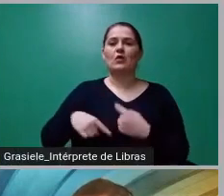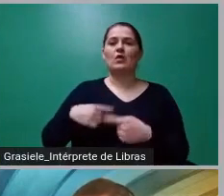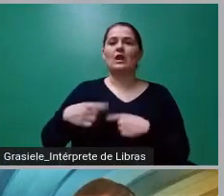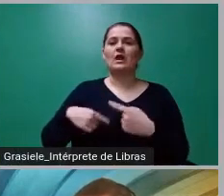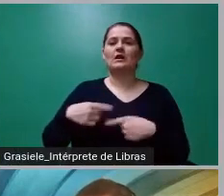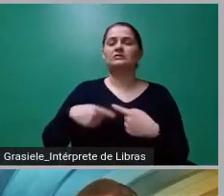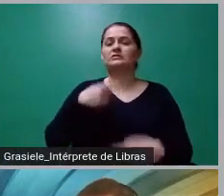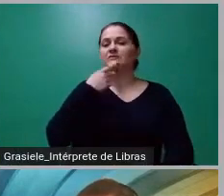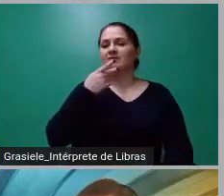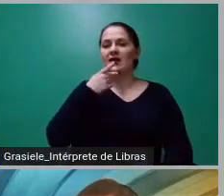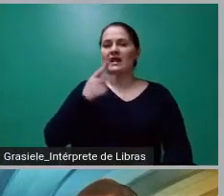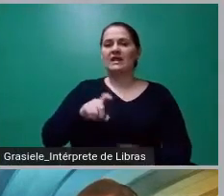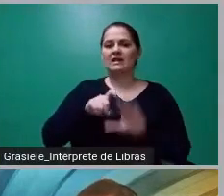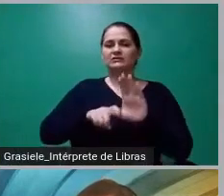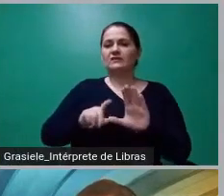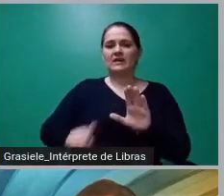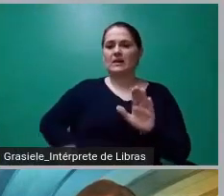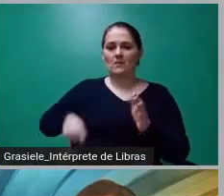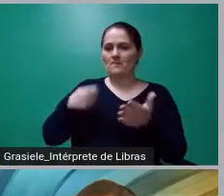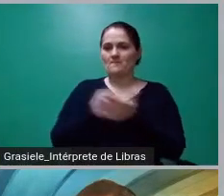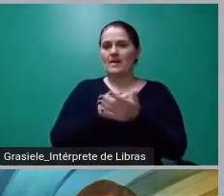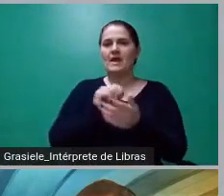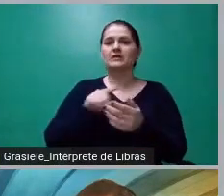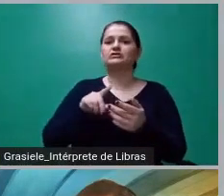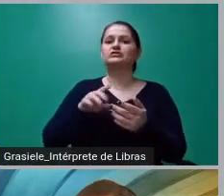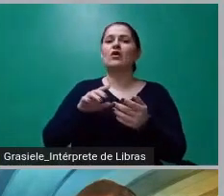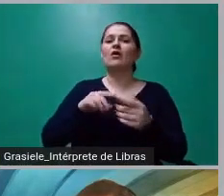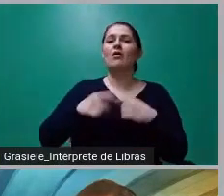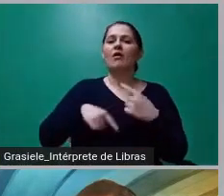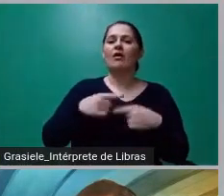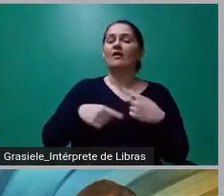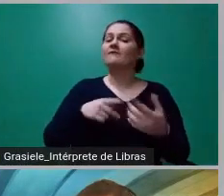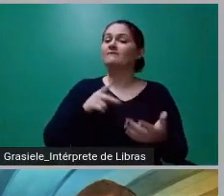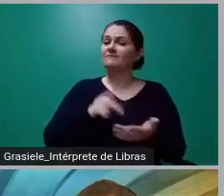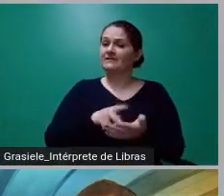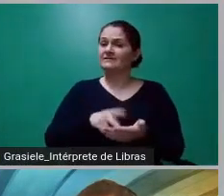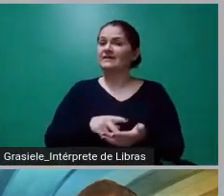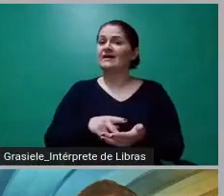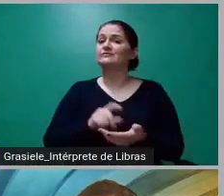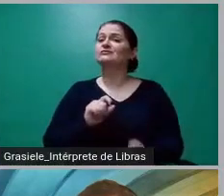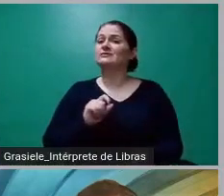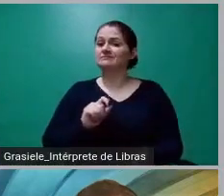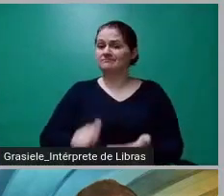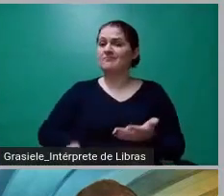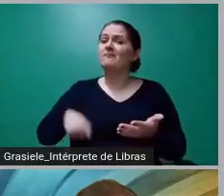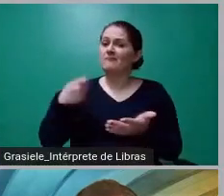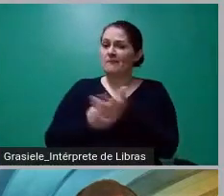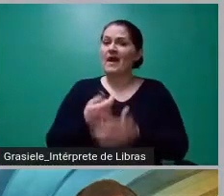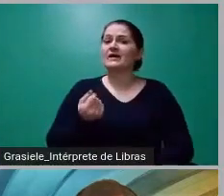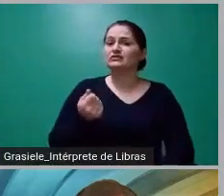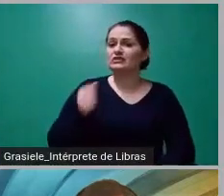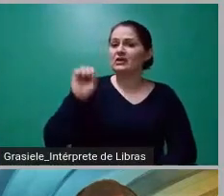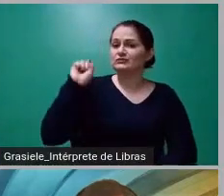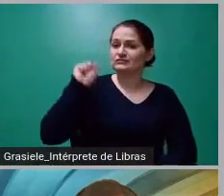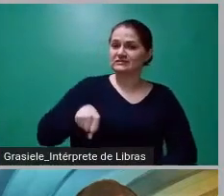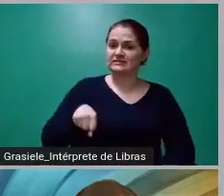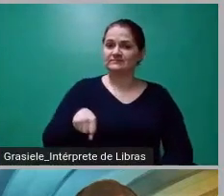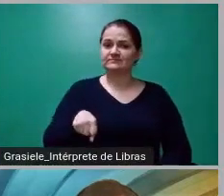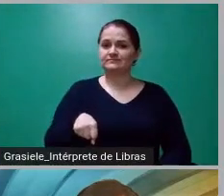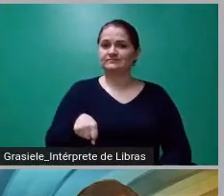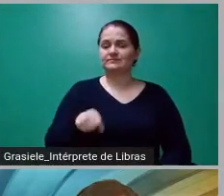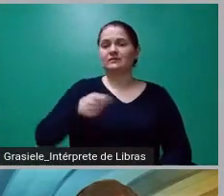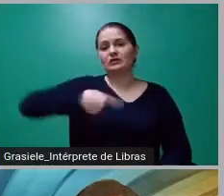preciso deixar claro que a dívida está sendo paga em dinheiro. Não só nos anos que produzimos 1 trilhão